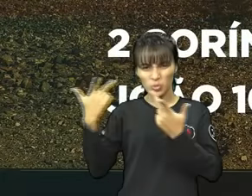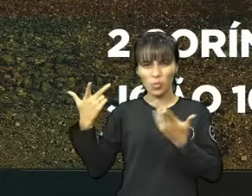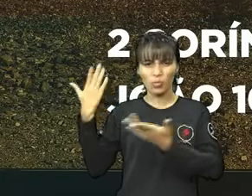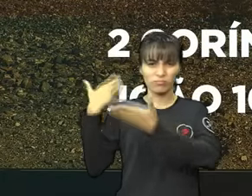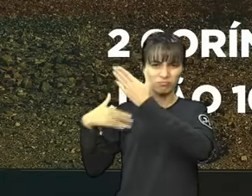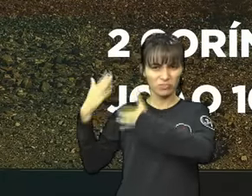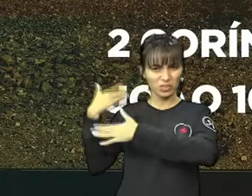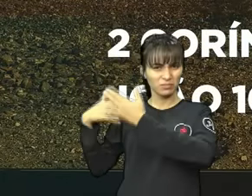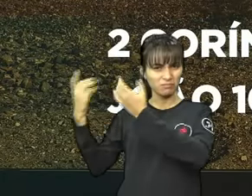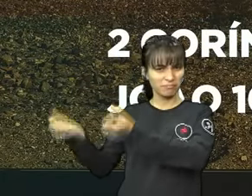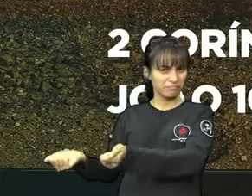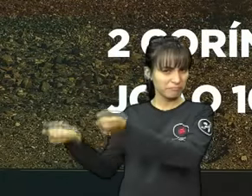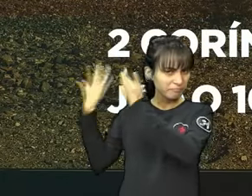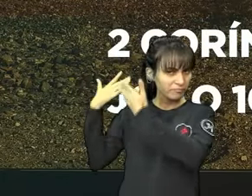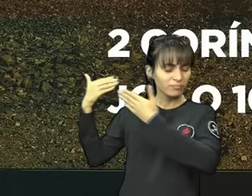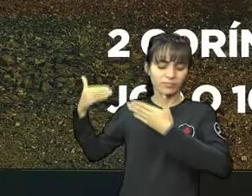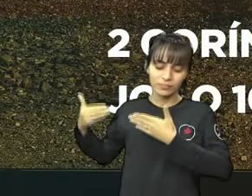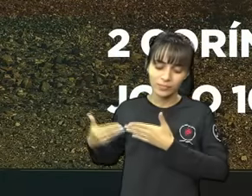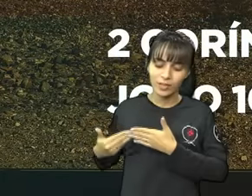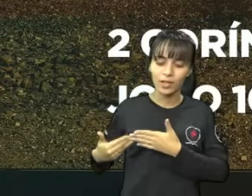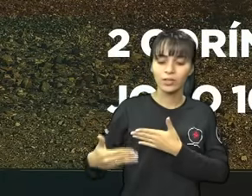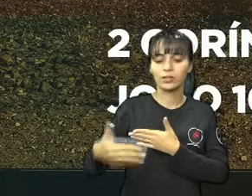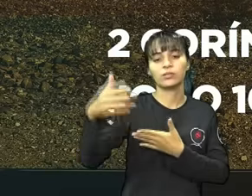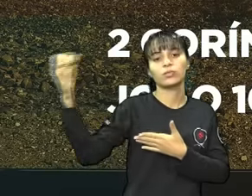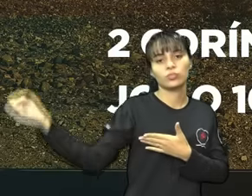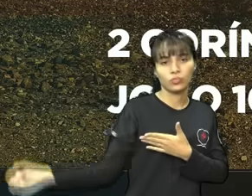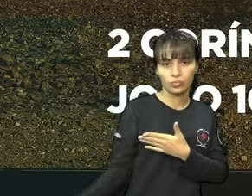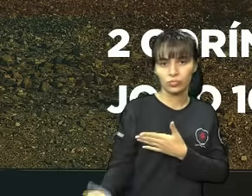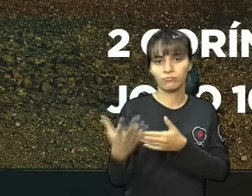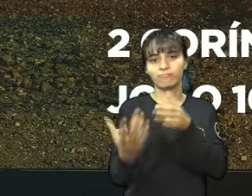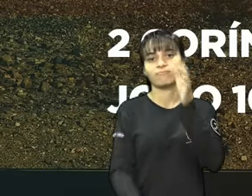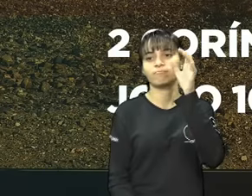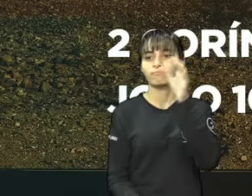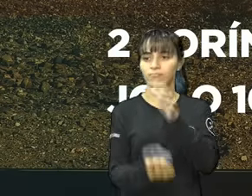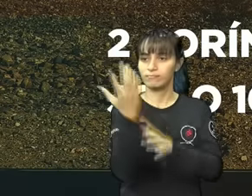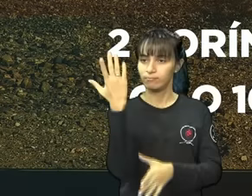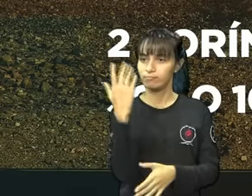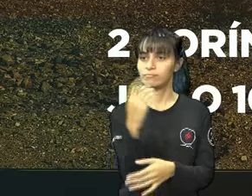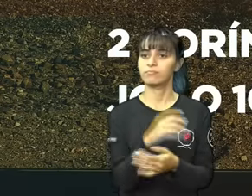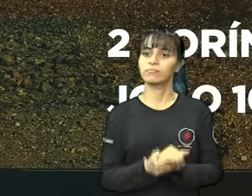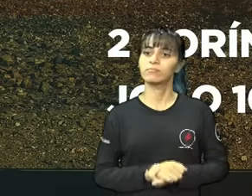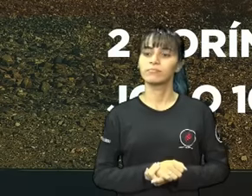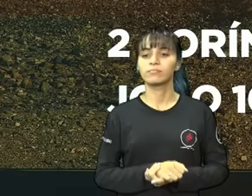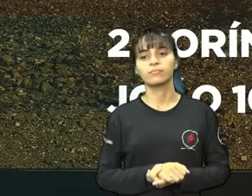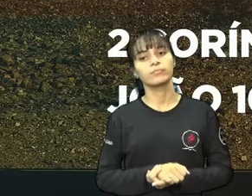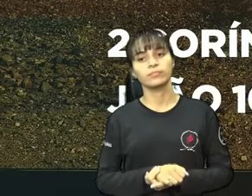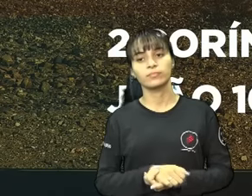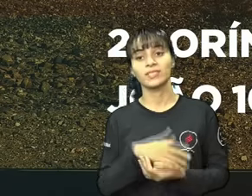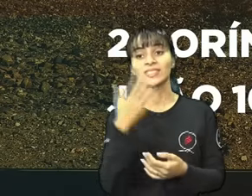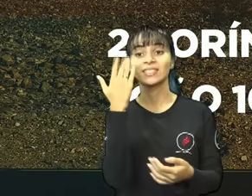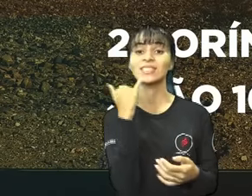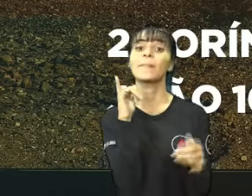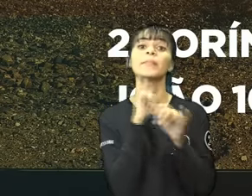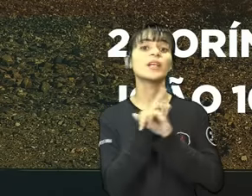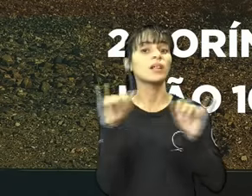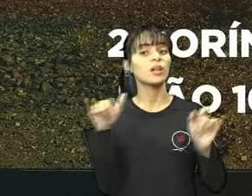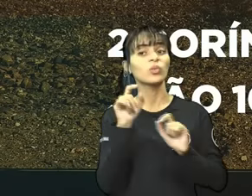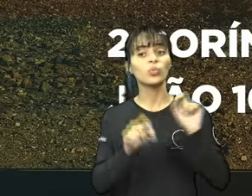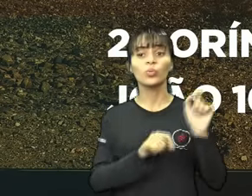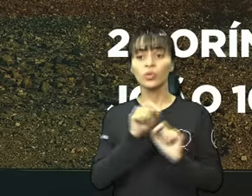velhas se passaram Eis que tudo se fez novo Você sabe qual é a declaração